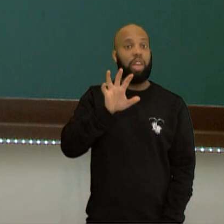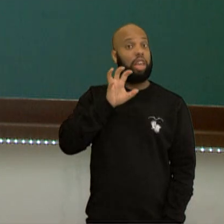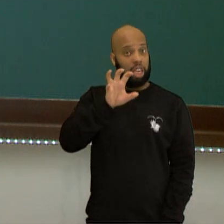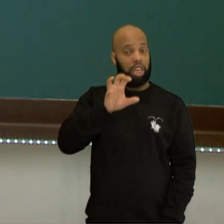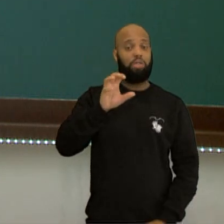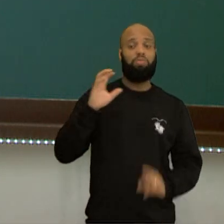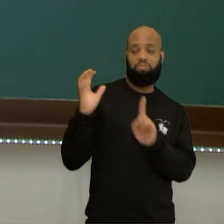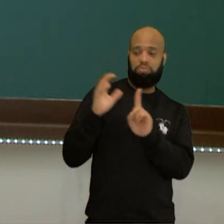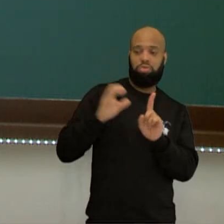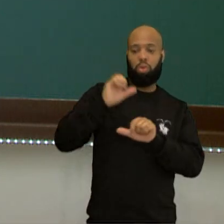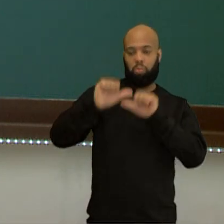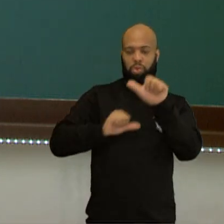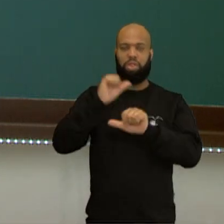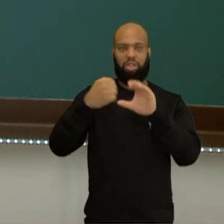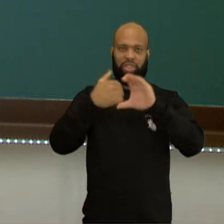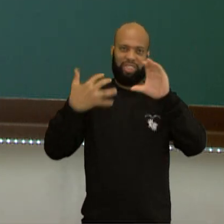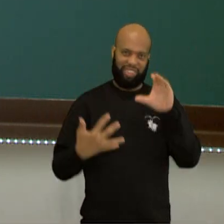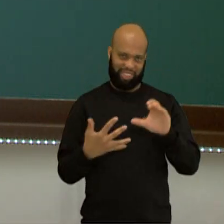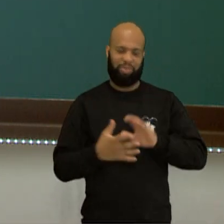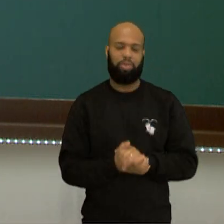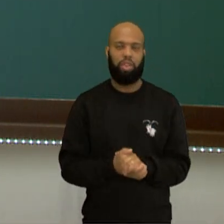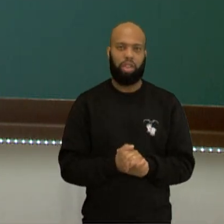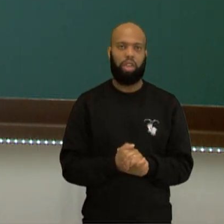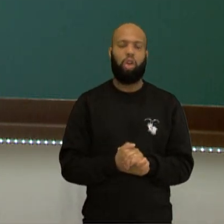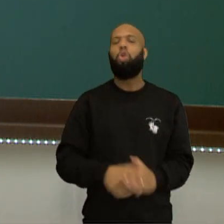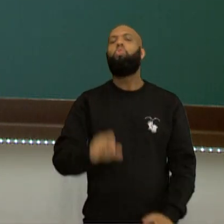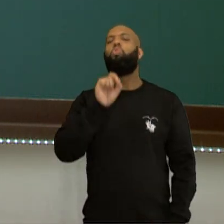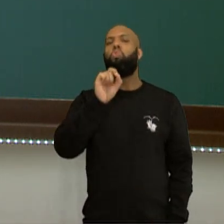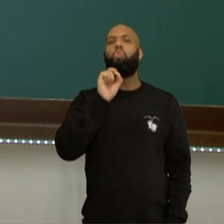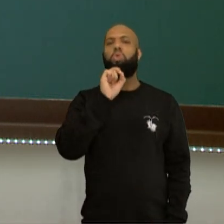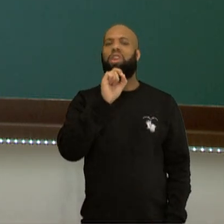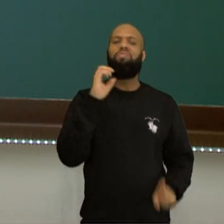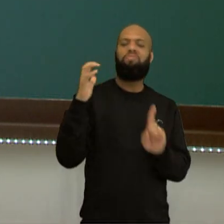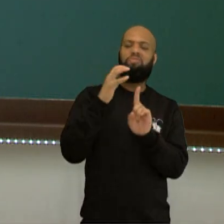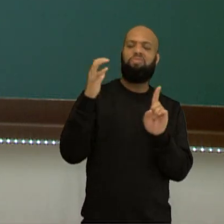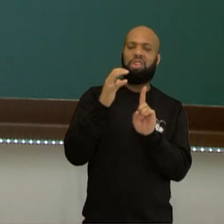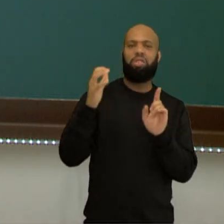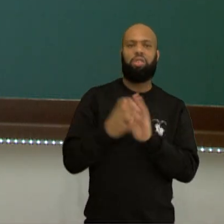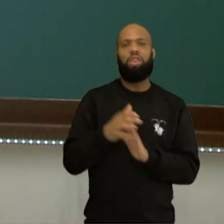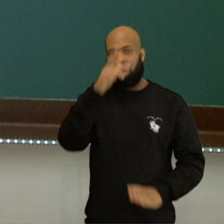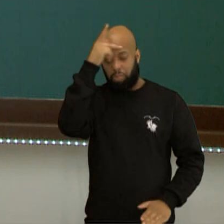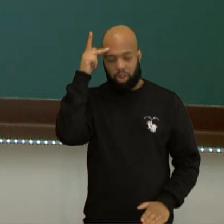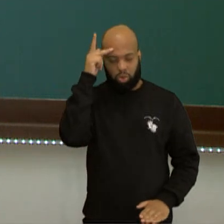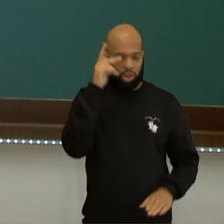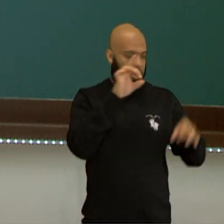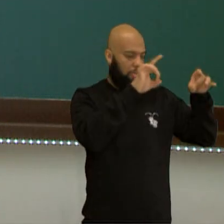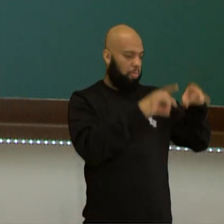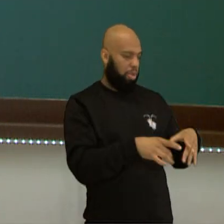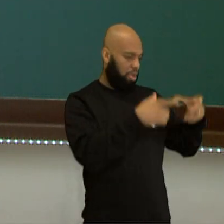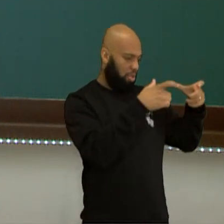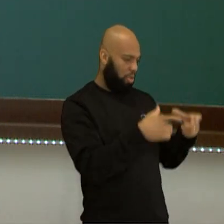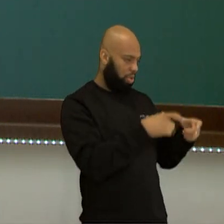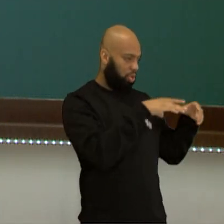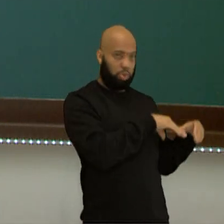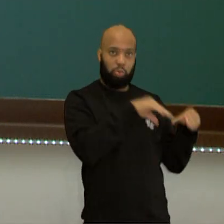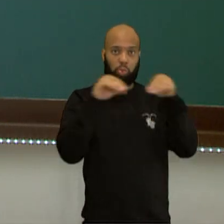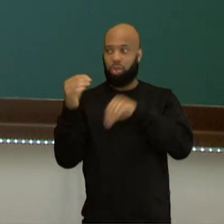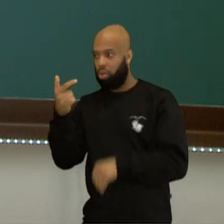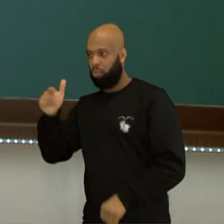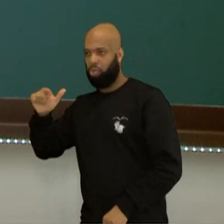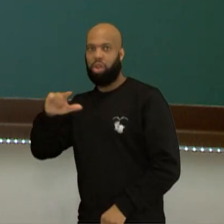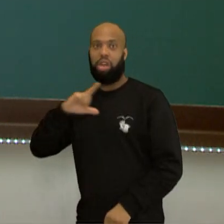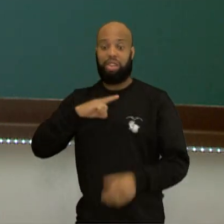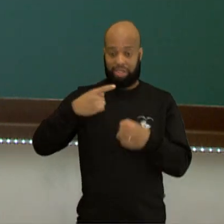socioeconômicas. E aí nós temos que pensar que motivos levam as pessoas a migrarem, a saírem de um local para outro, de